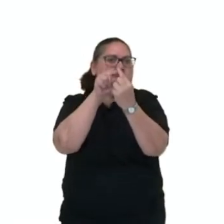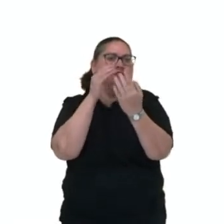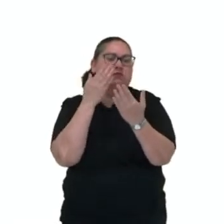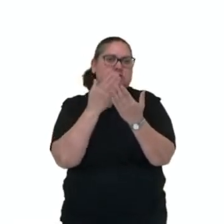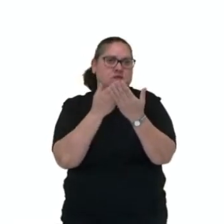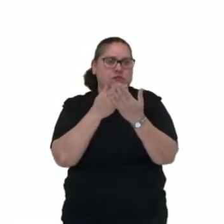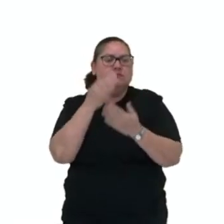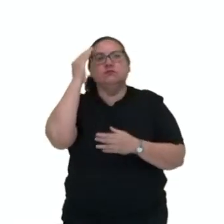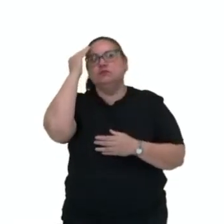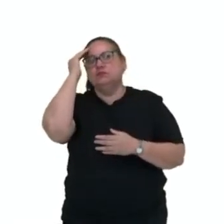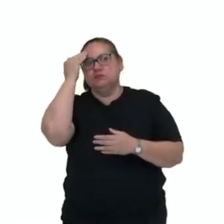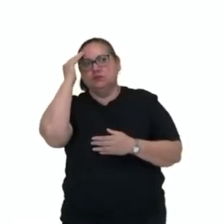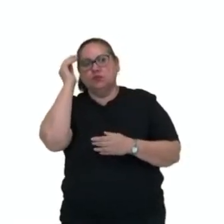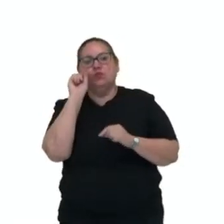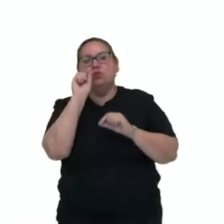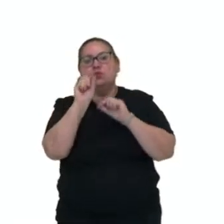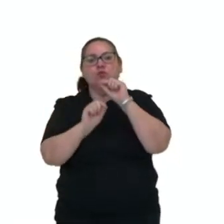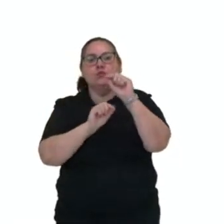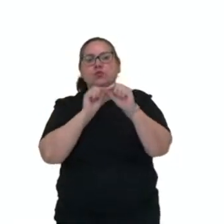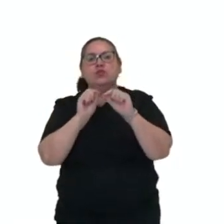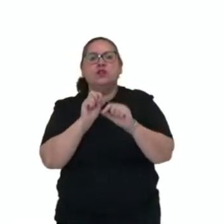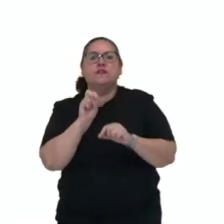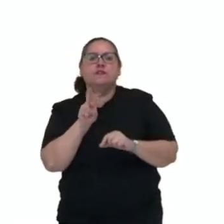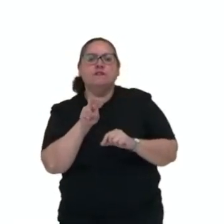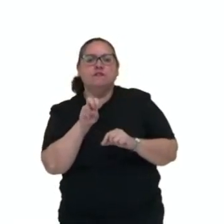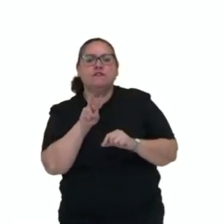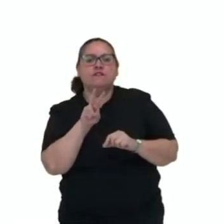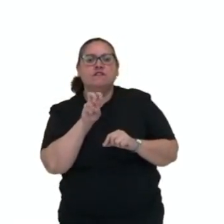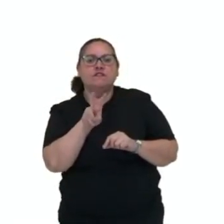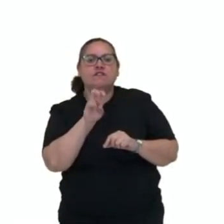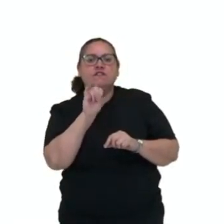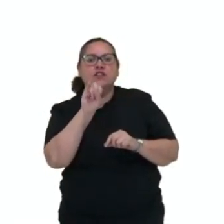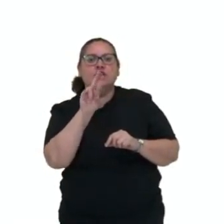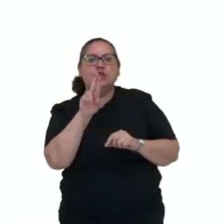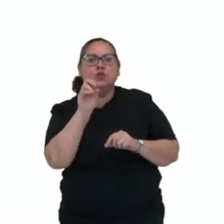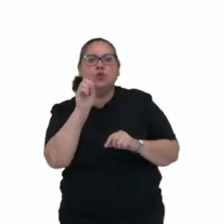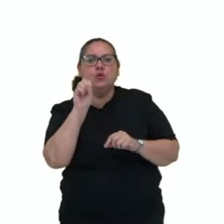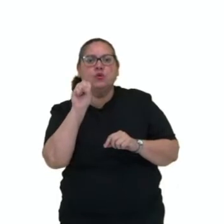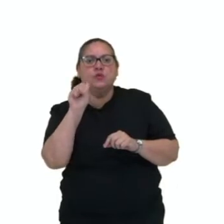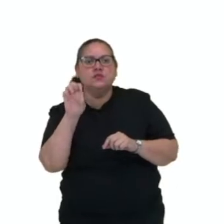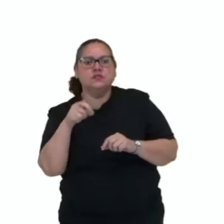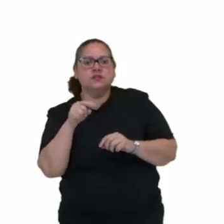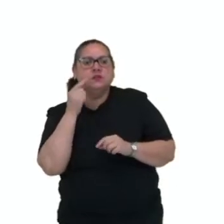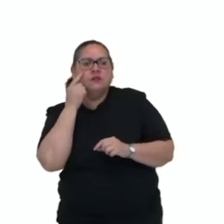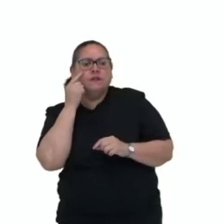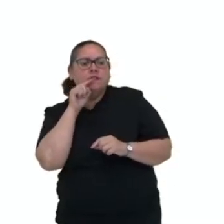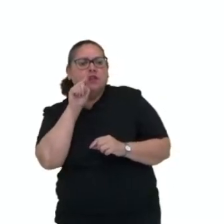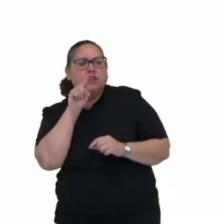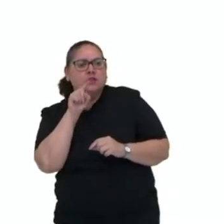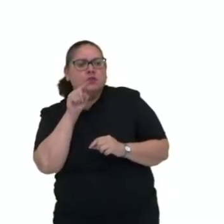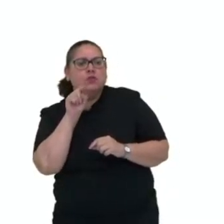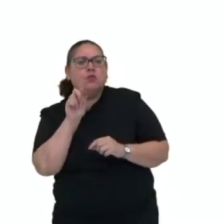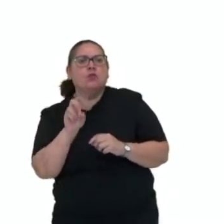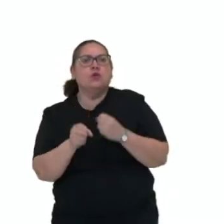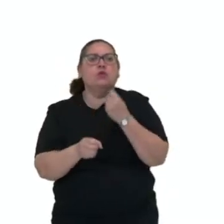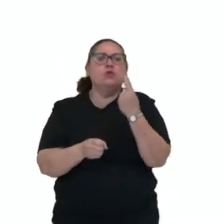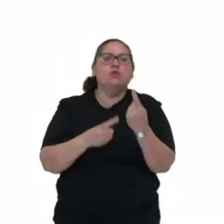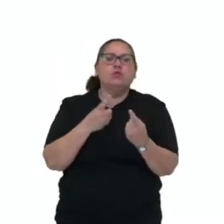é compreender o que é uma virose, identificar algumas doenças causadas por vírus